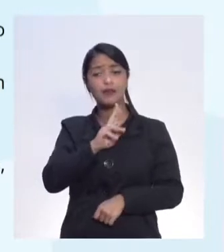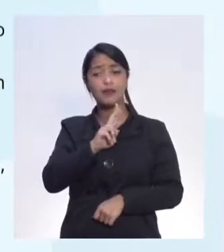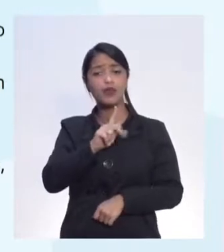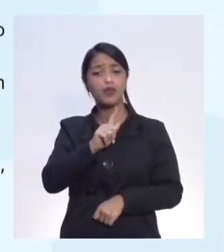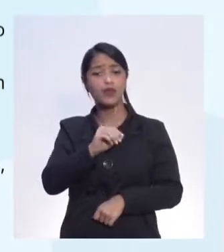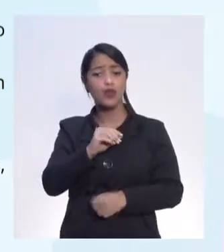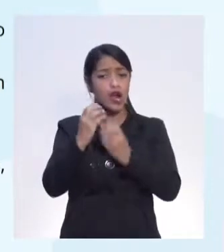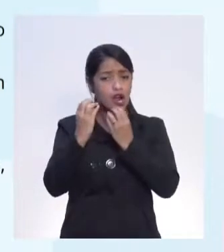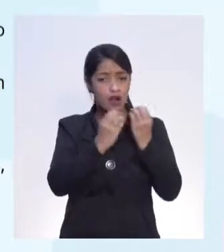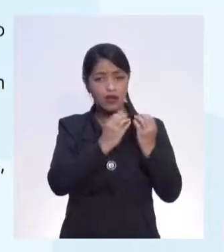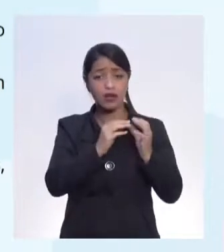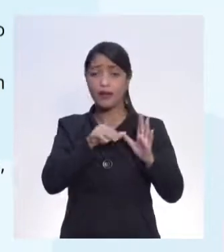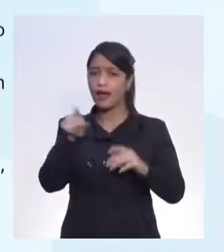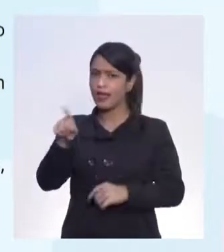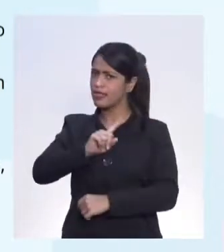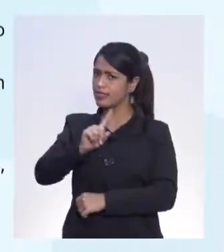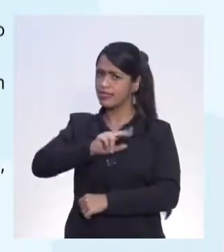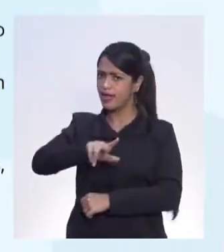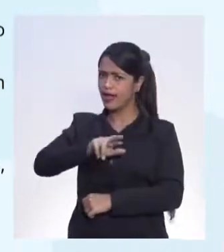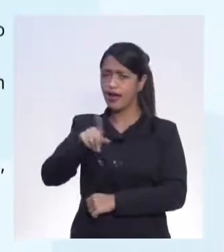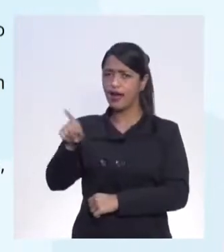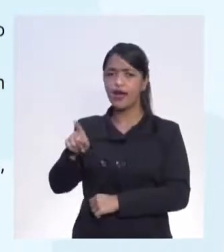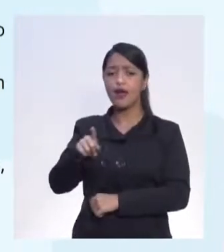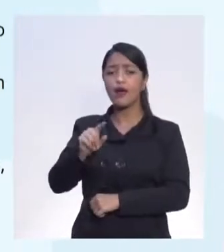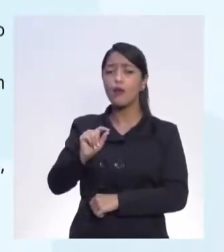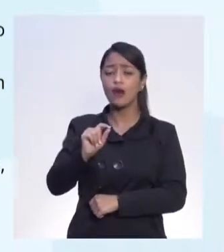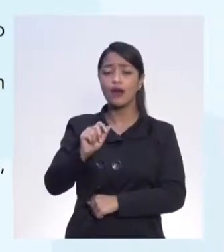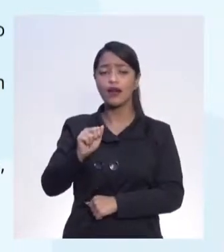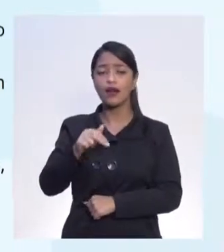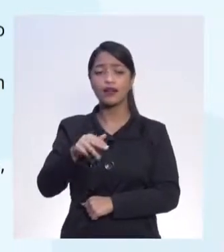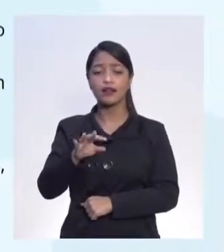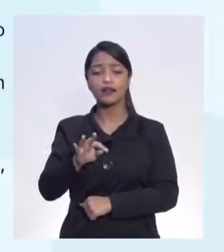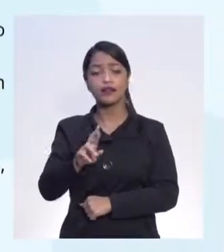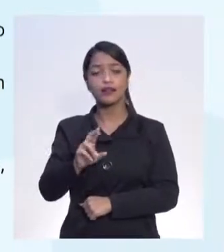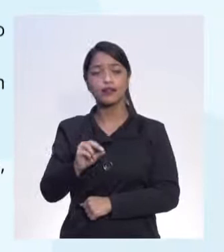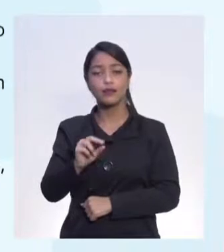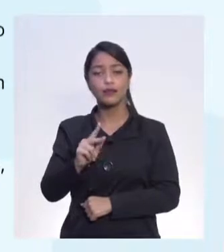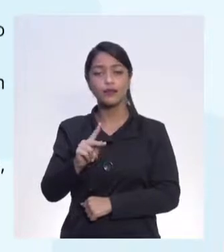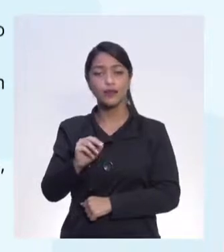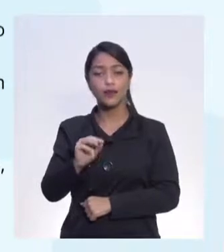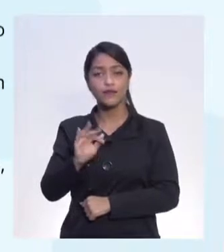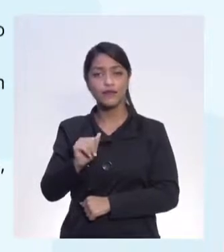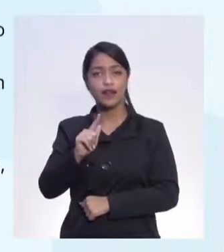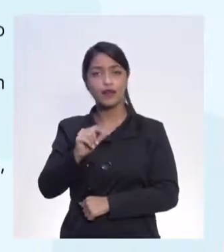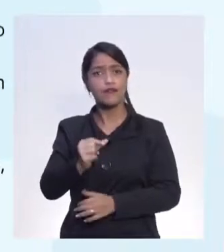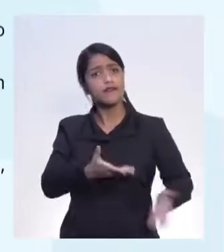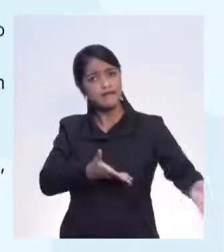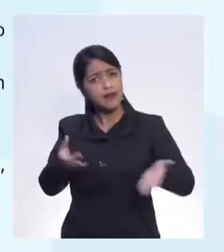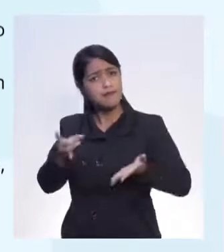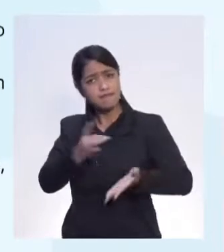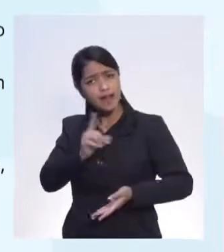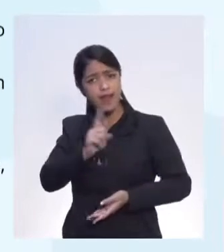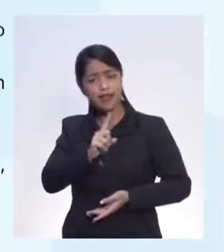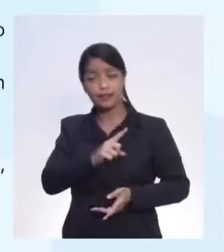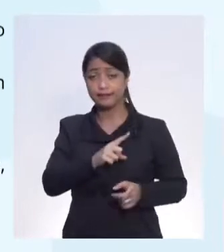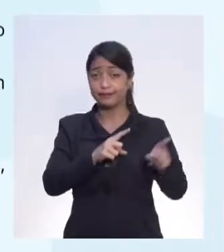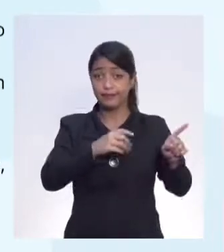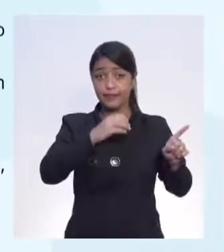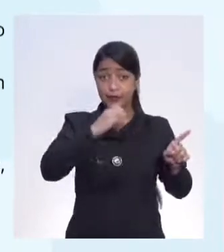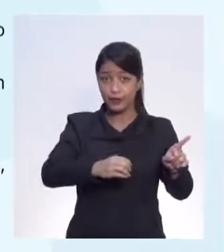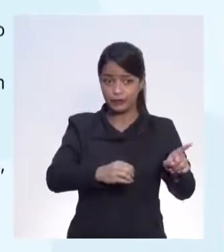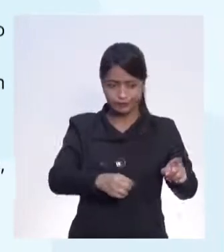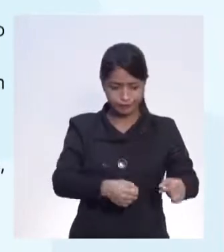é antropófago. Vá sem medo. O Visconde arriou a maletinha e